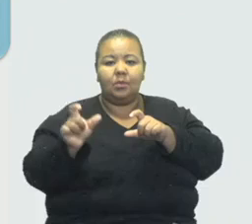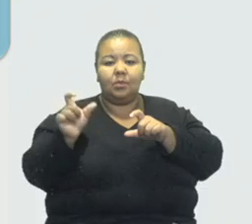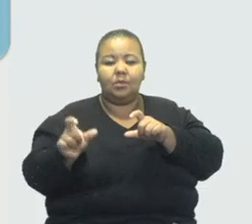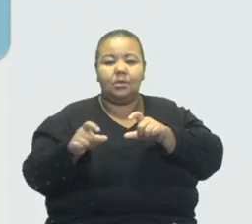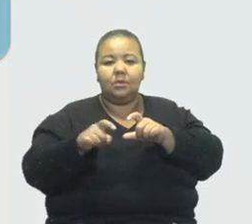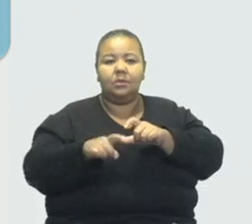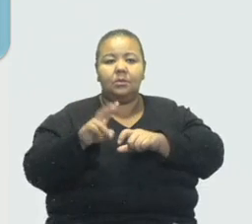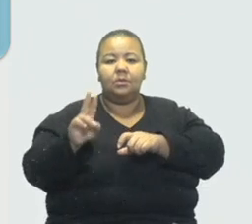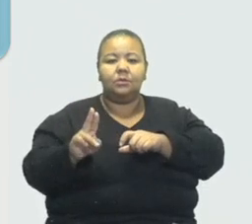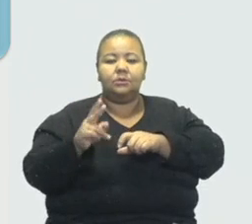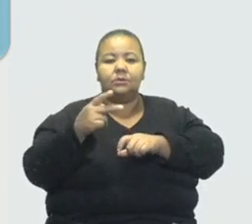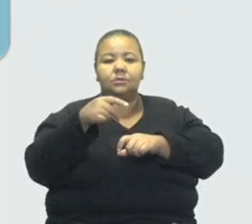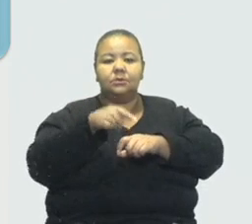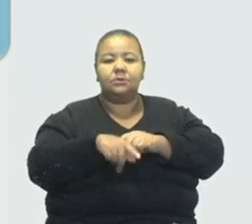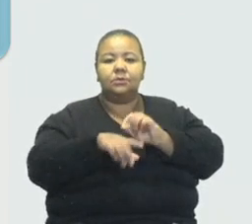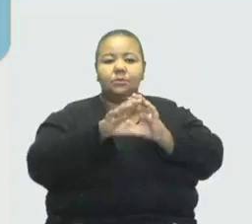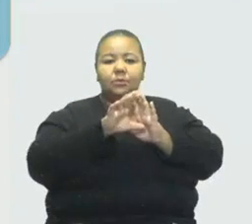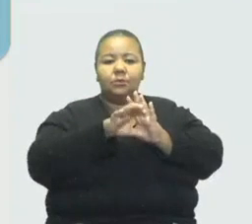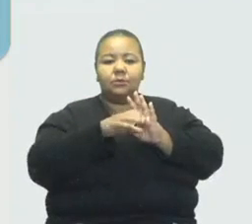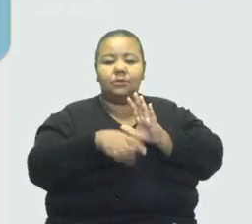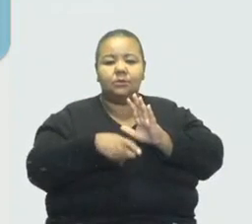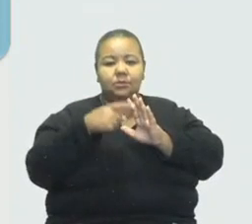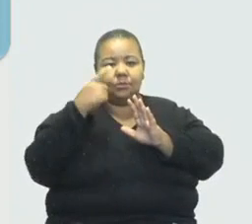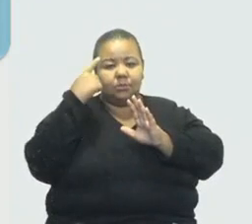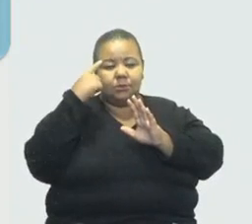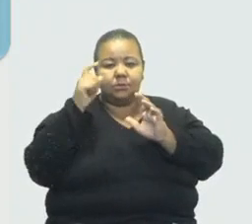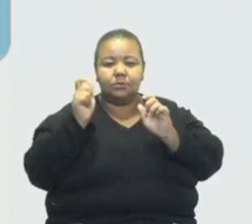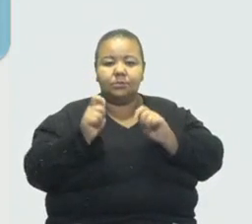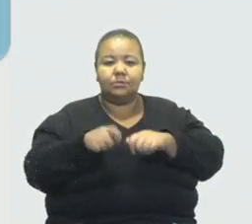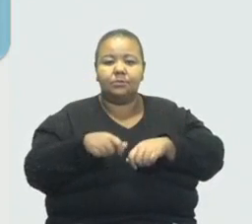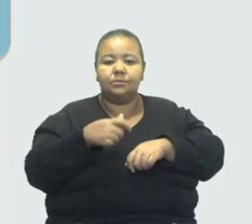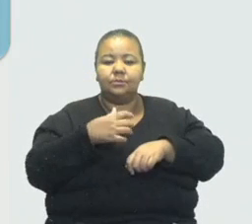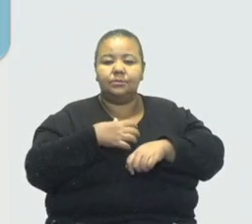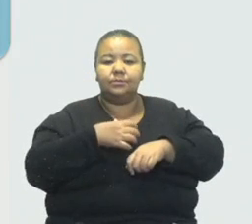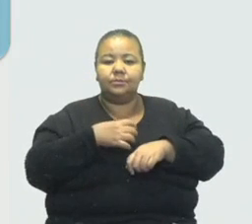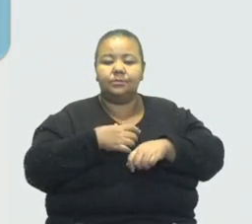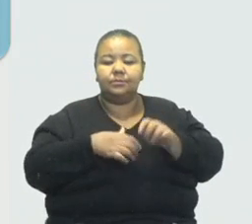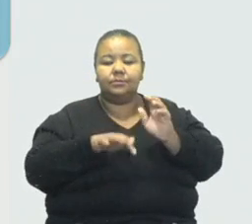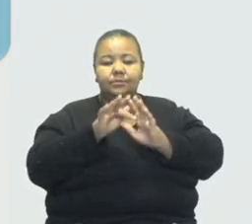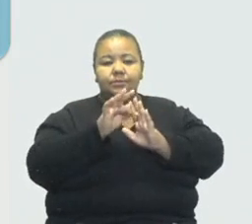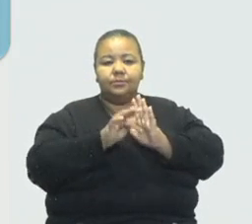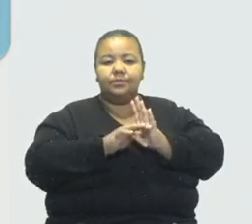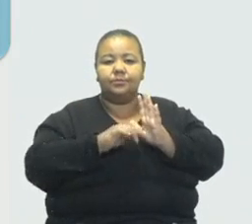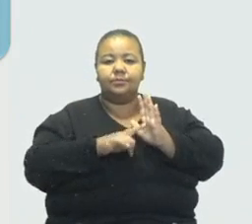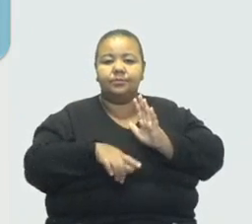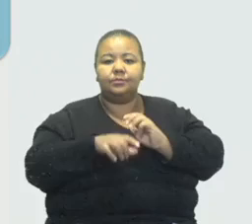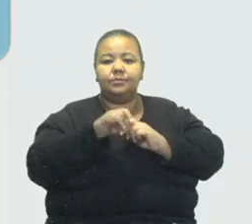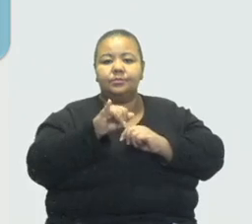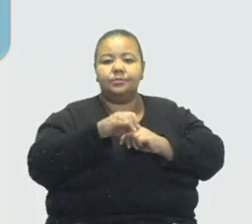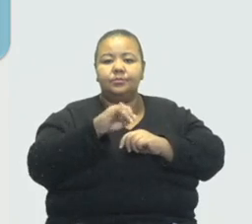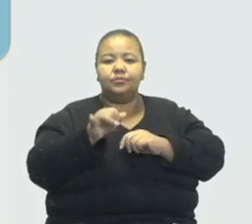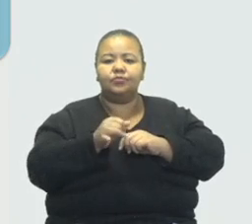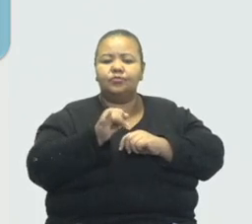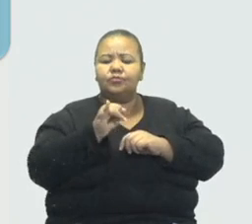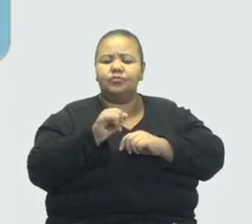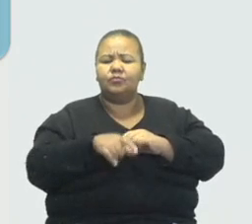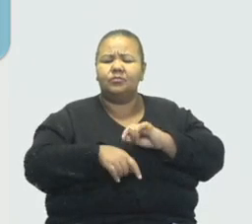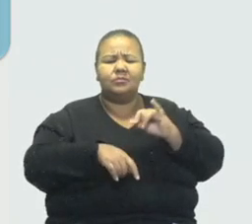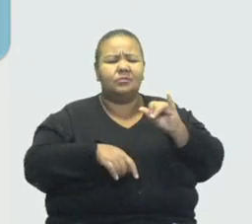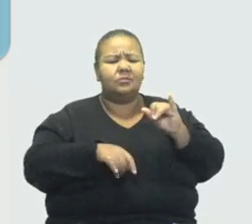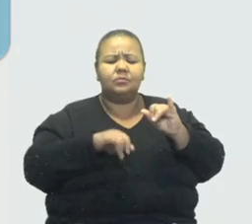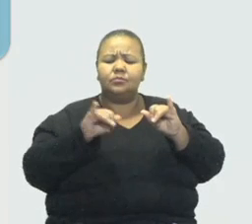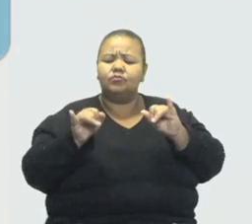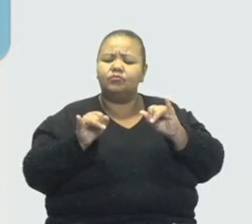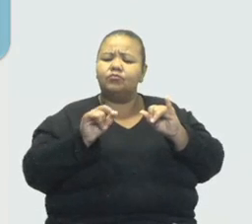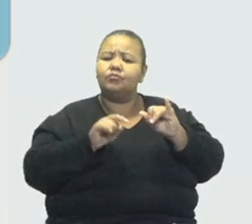conceito, nós podemos pensar nessa seguinte forma, em que a gente tem I e J. Quem que é I e quem que é J, professora?